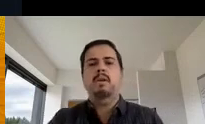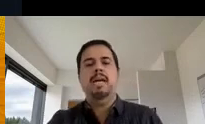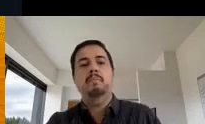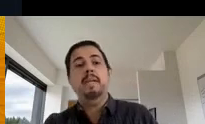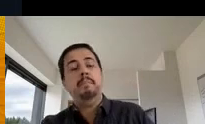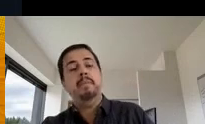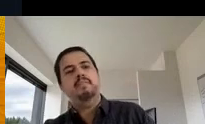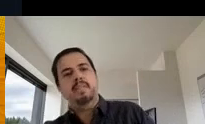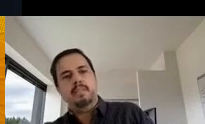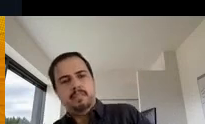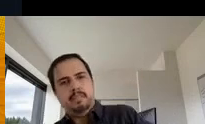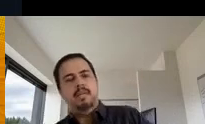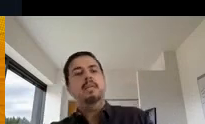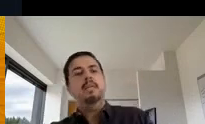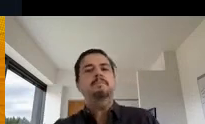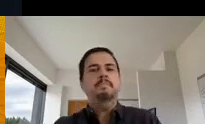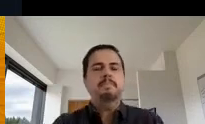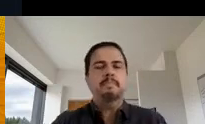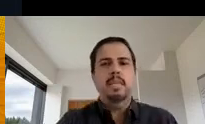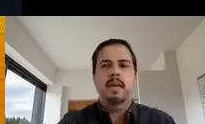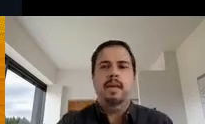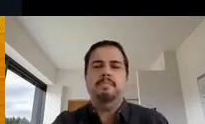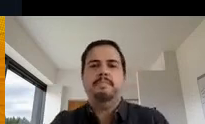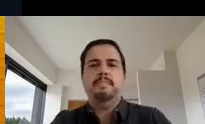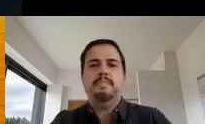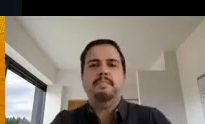pessoas que compraram online pela primeira vez.